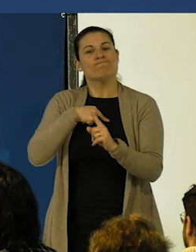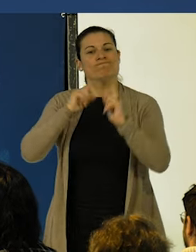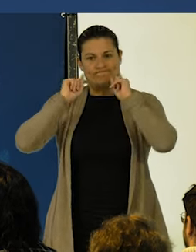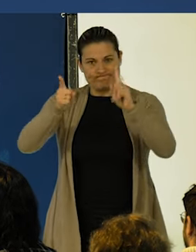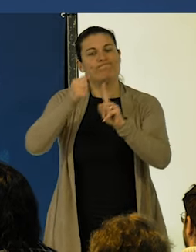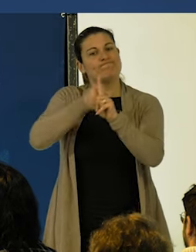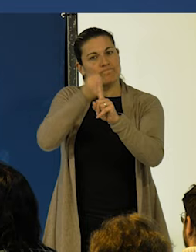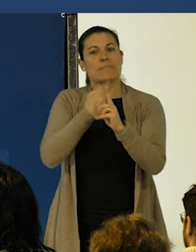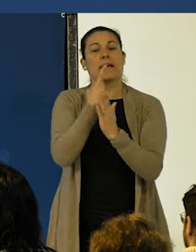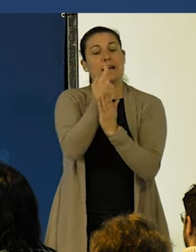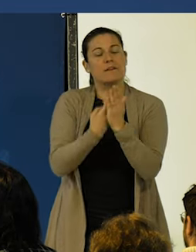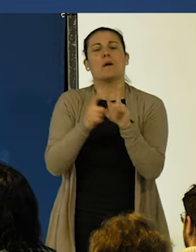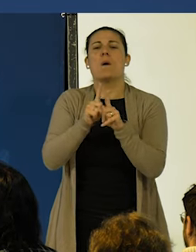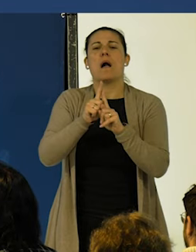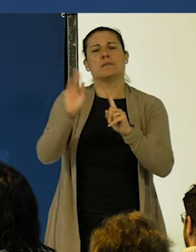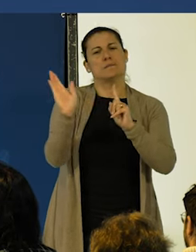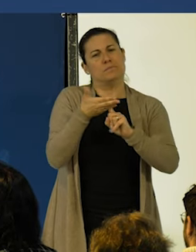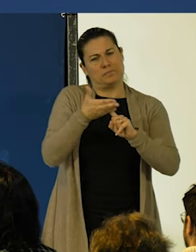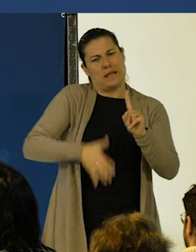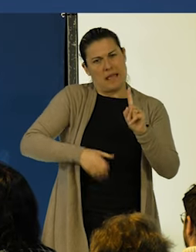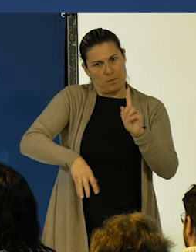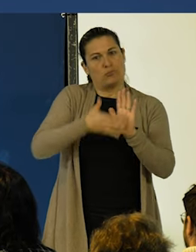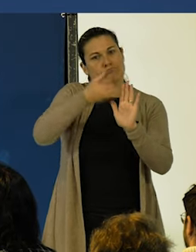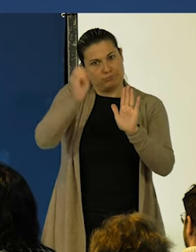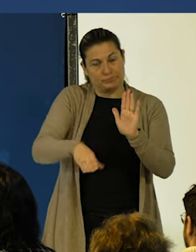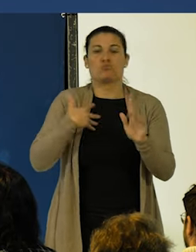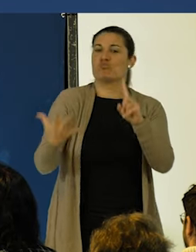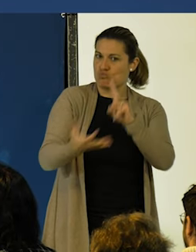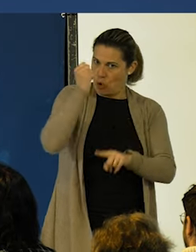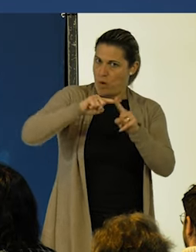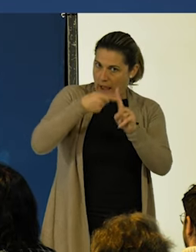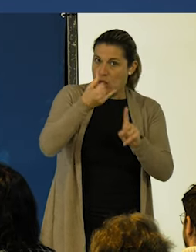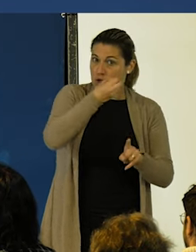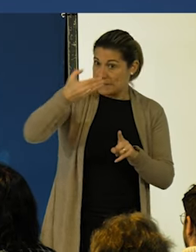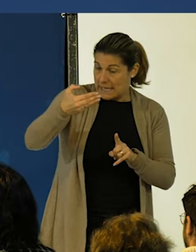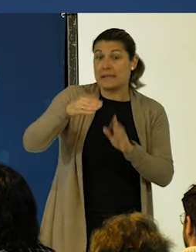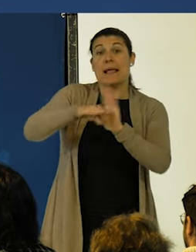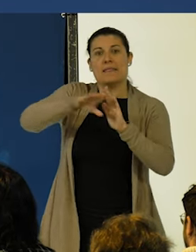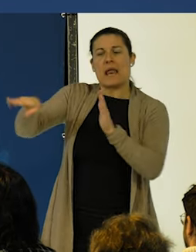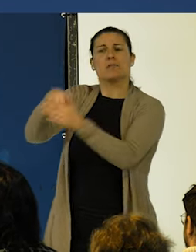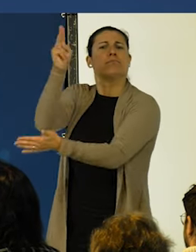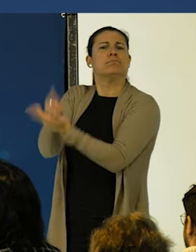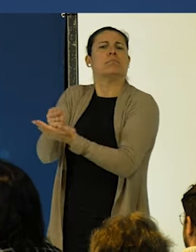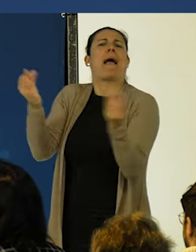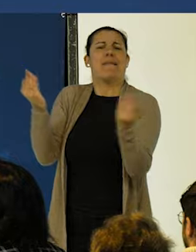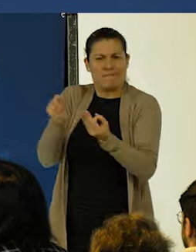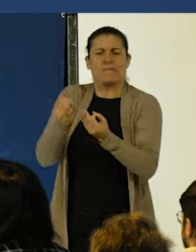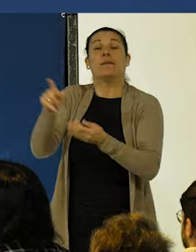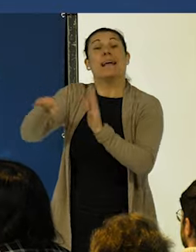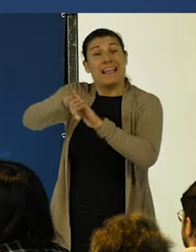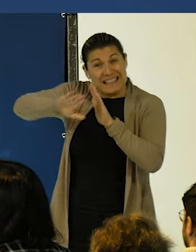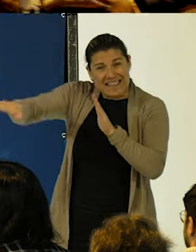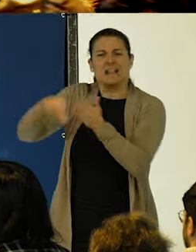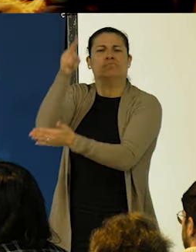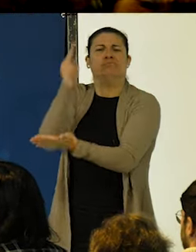a despenalização do aborto e que vencemos em 2007. A direita foi derrotada. A direita foi